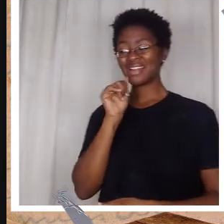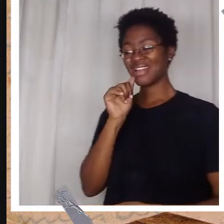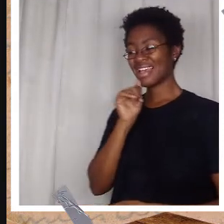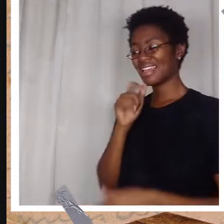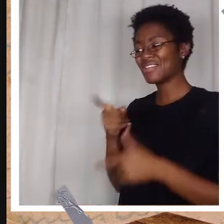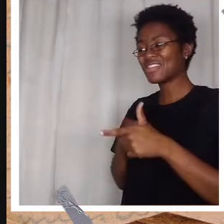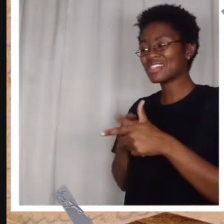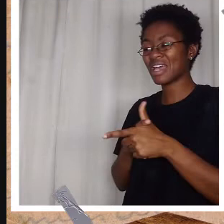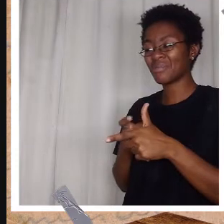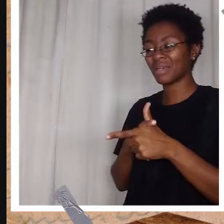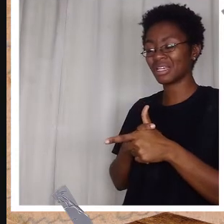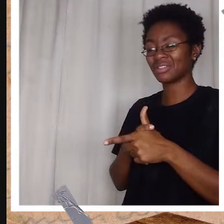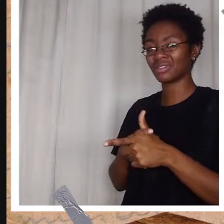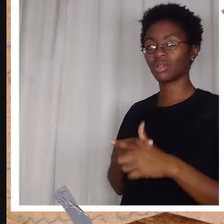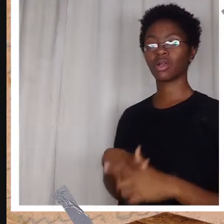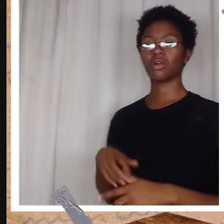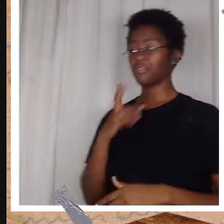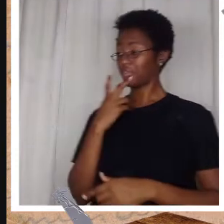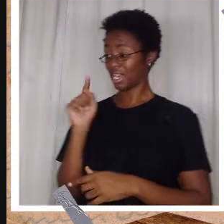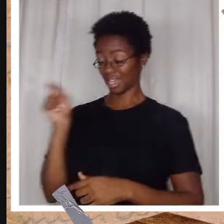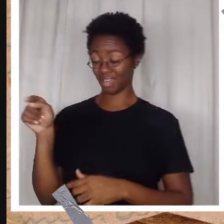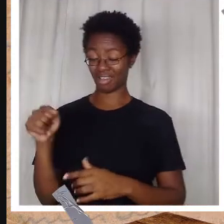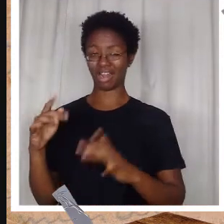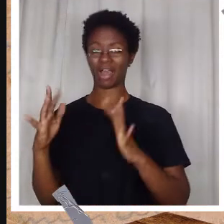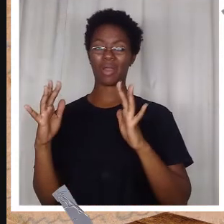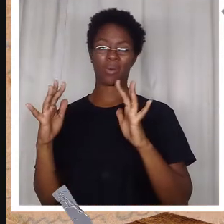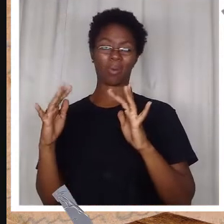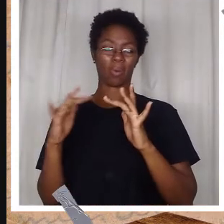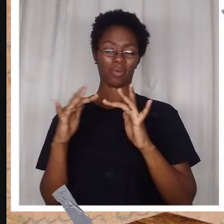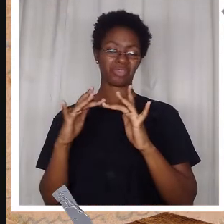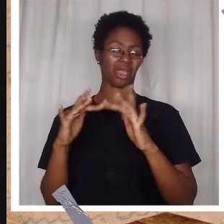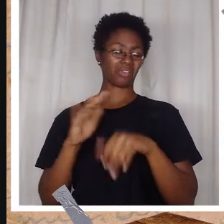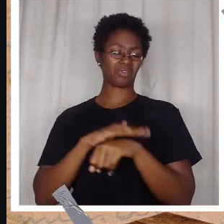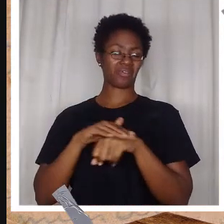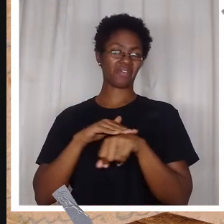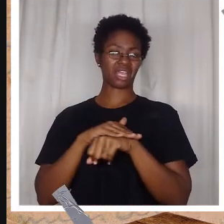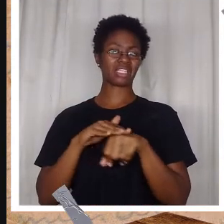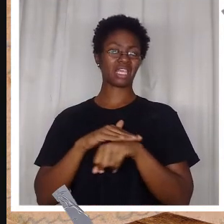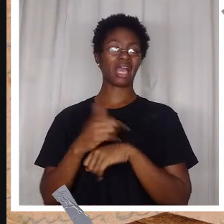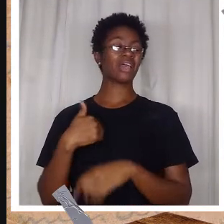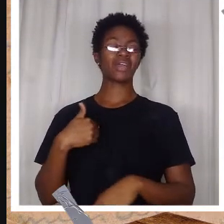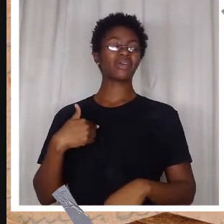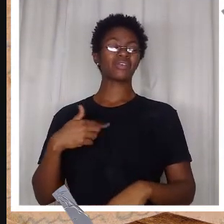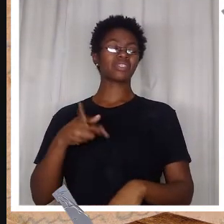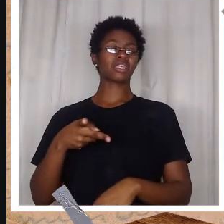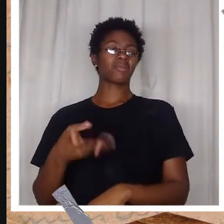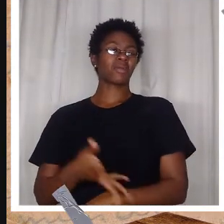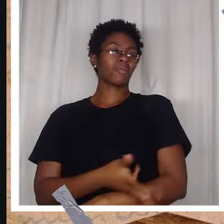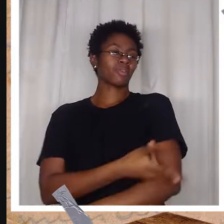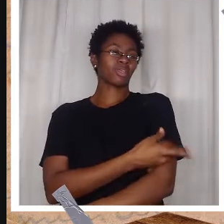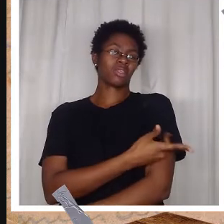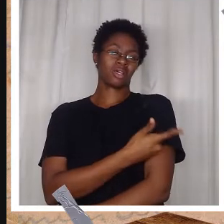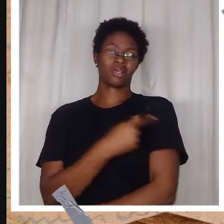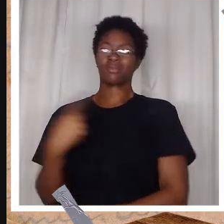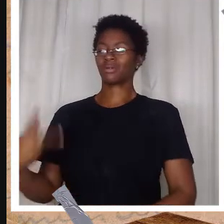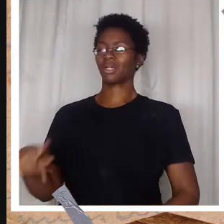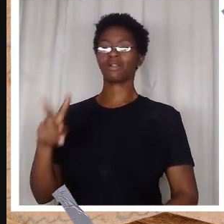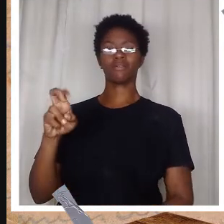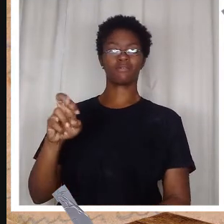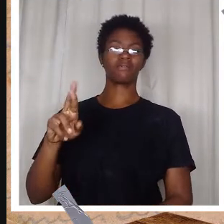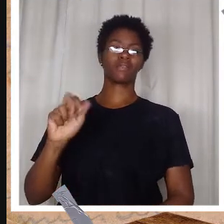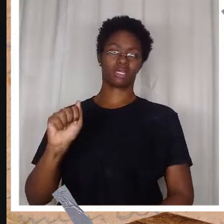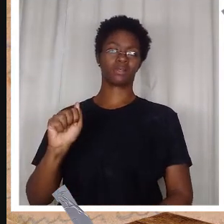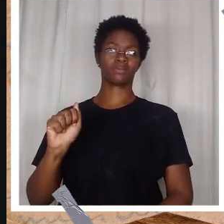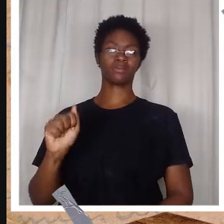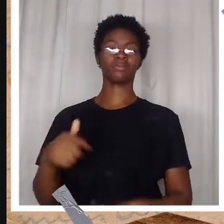Vera sempre me emociona muito por conta disso, né? E então, quando Vera